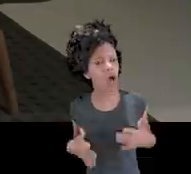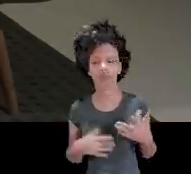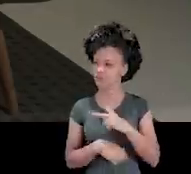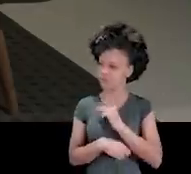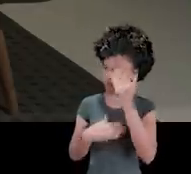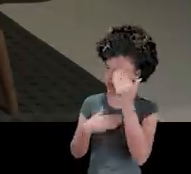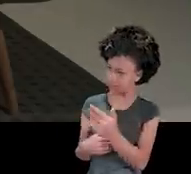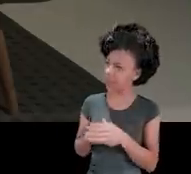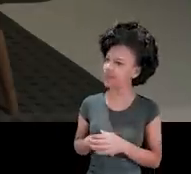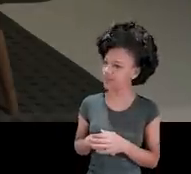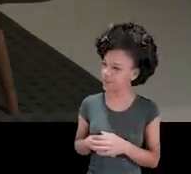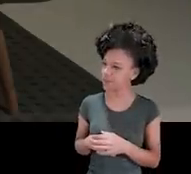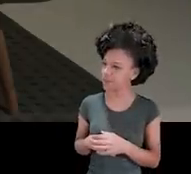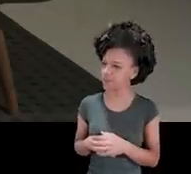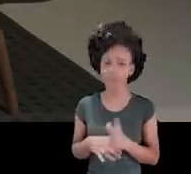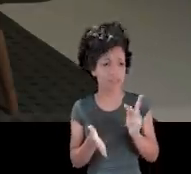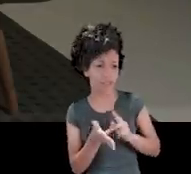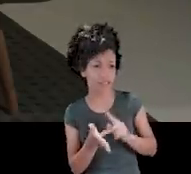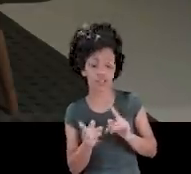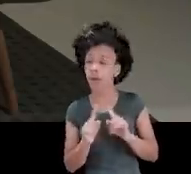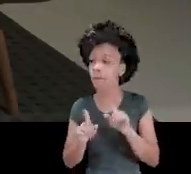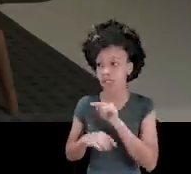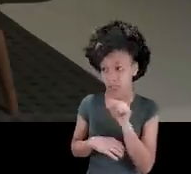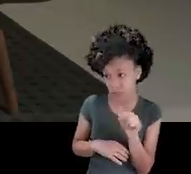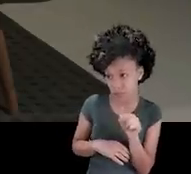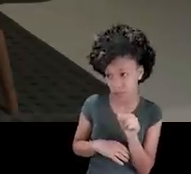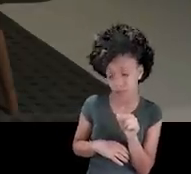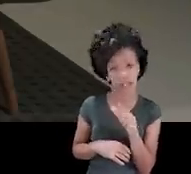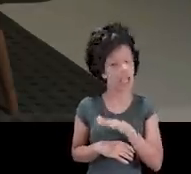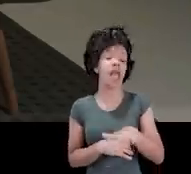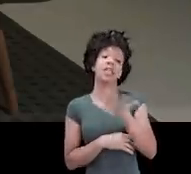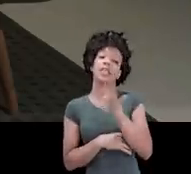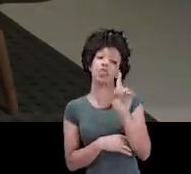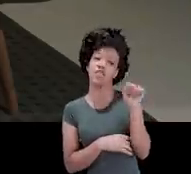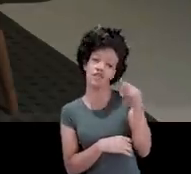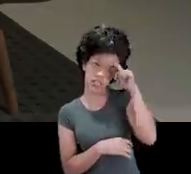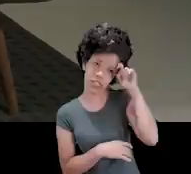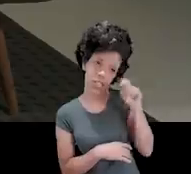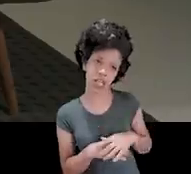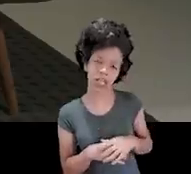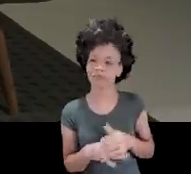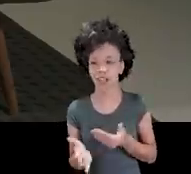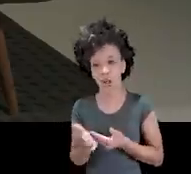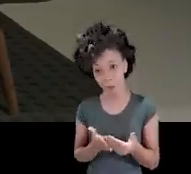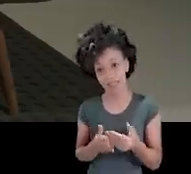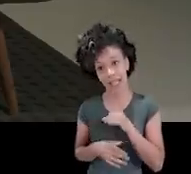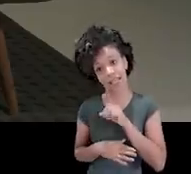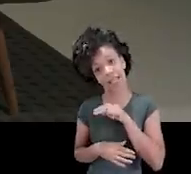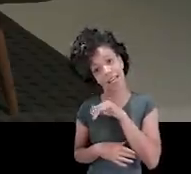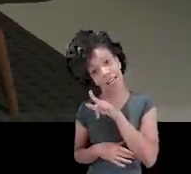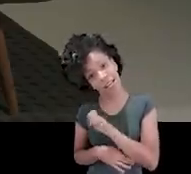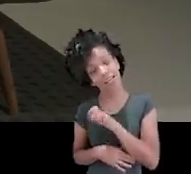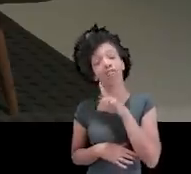obrigado, Vinícius. Não, mas é verdade. Mas sabe qual é a minha função? Esses caras, ele não falou tudo. Não, esses caras. Ele apontou pra mim. Ele começou falando Danilo Gentili, eu